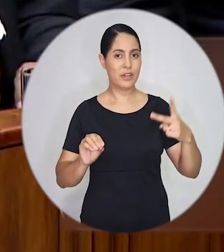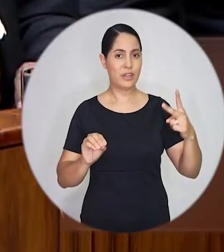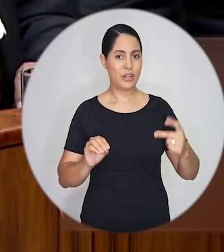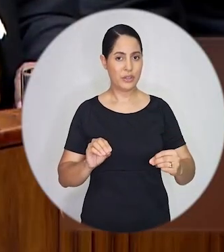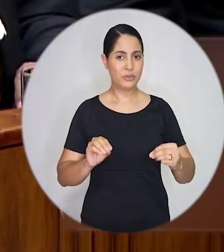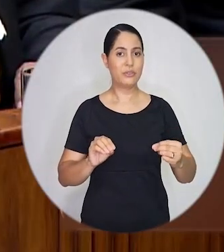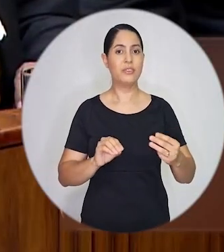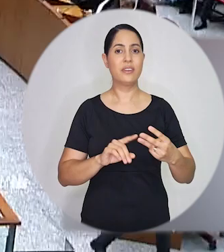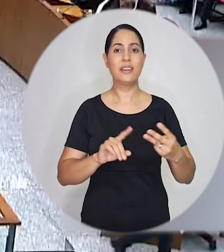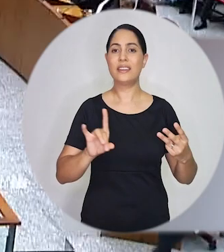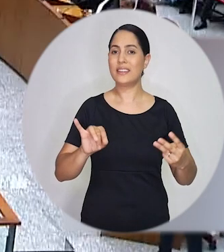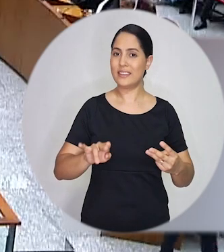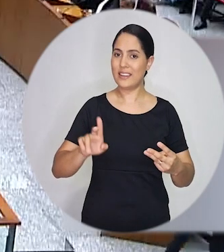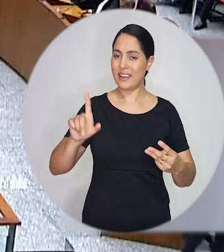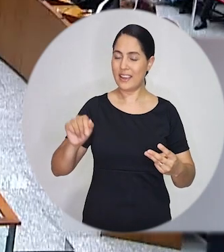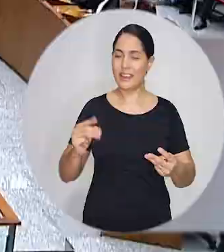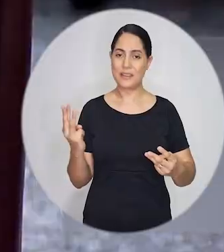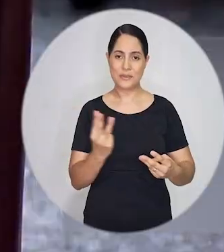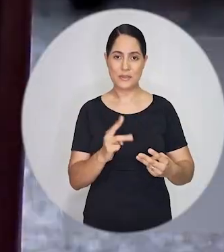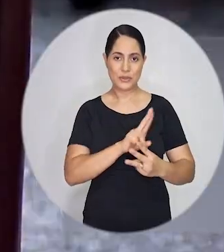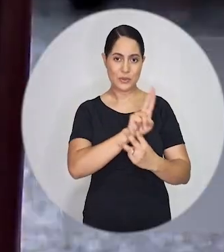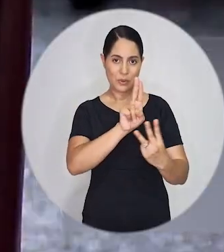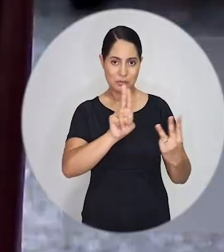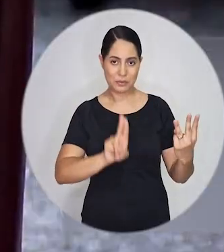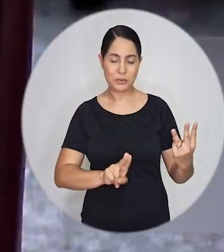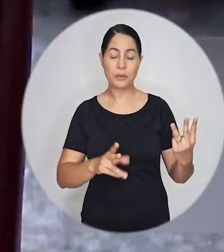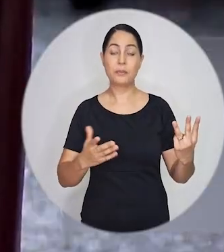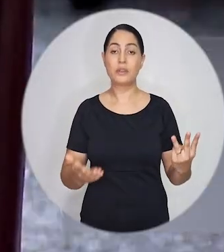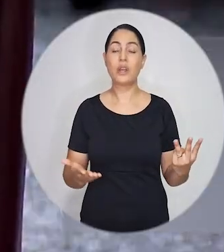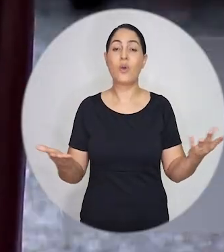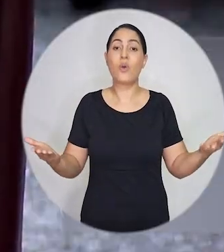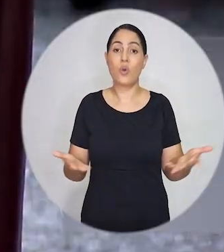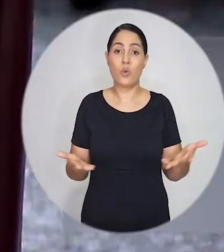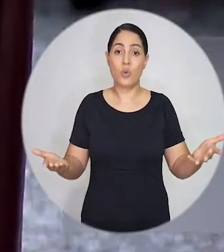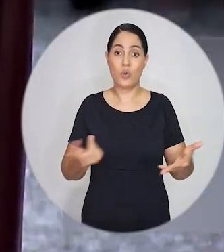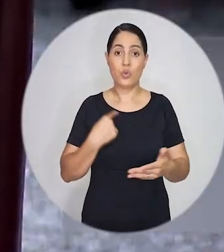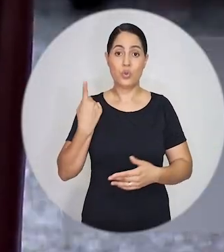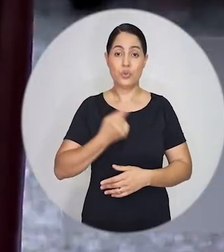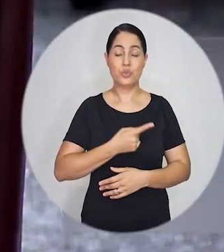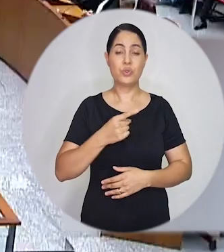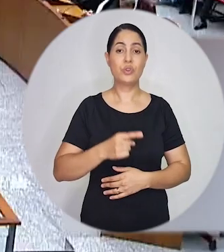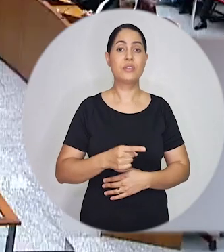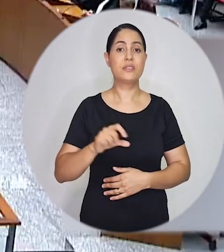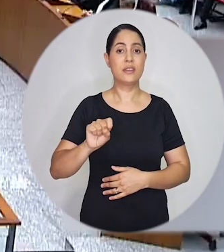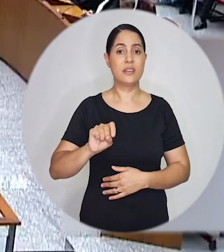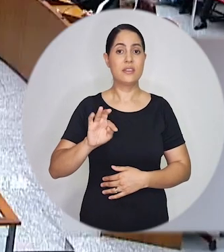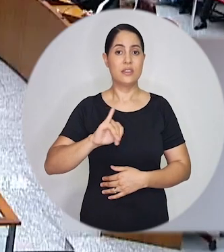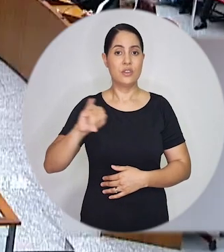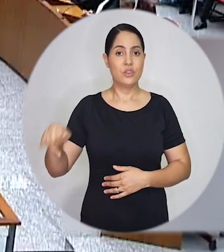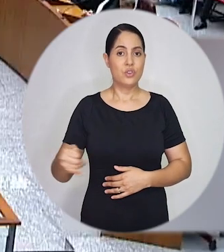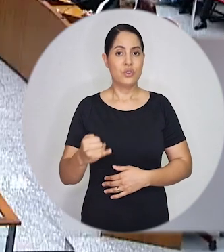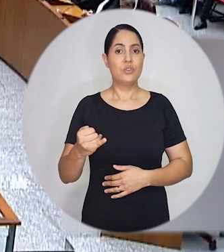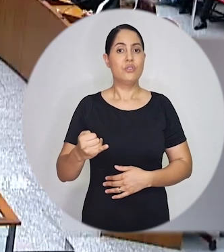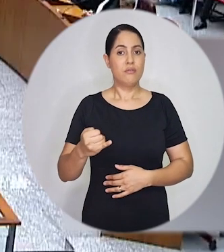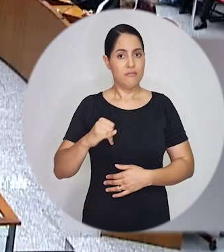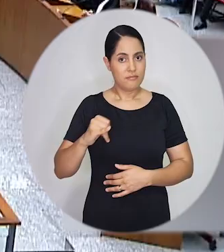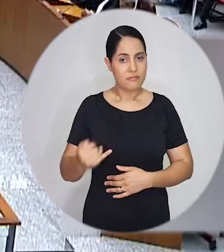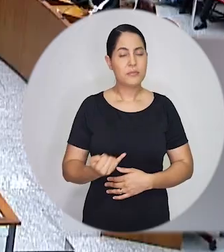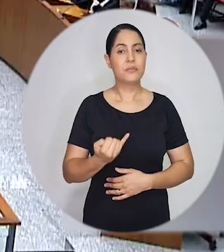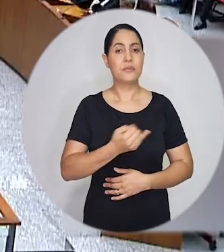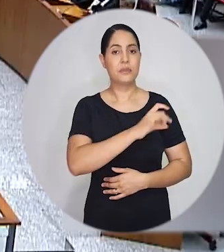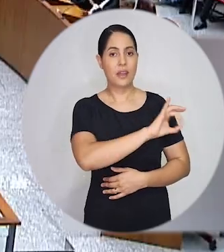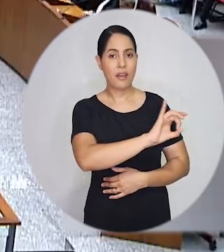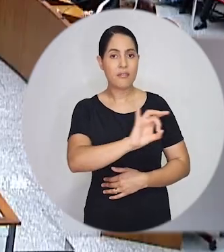e ministra Daniela, se me permitem chamá-los pelo nome, ao tempo em que, em nome do Superior Tribunal de Justiça, agradeço